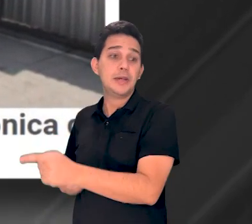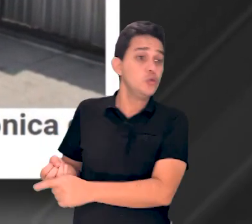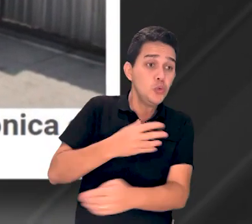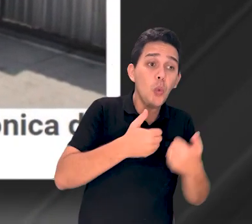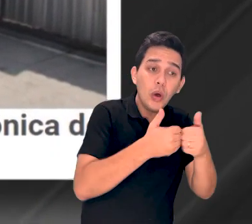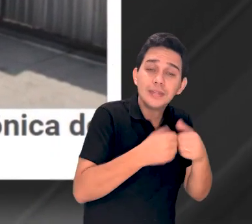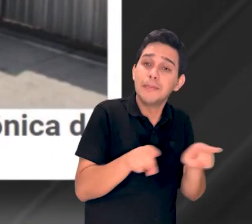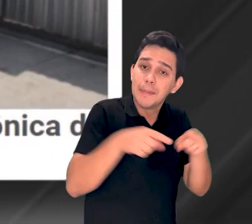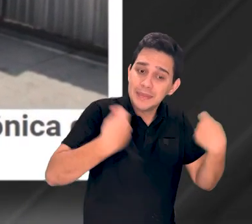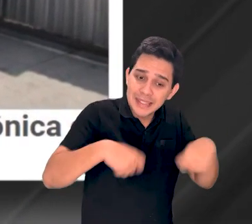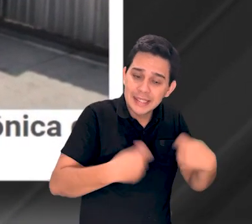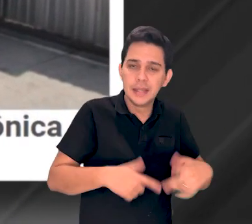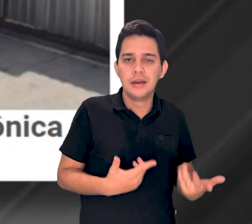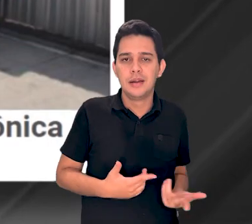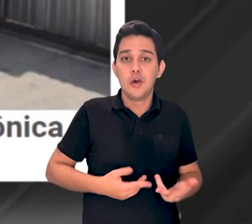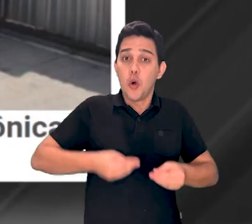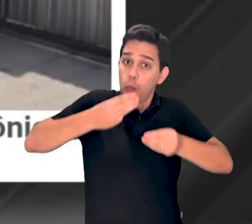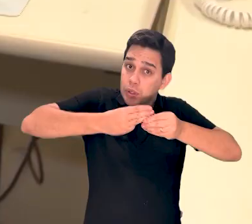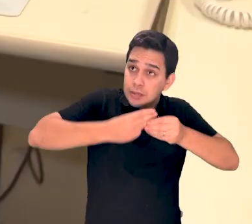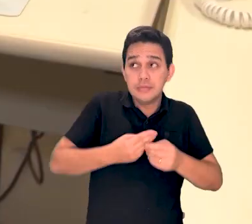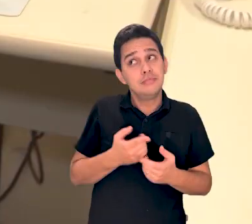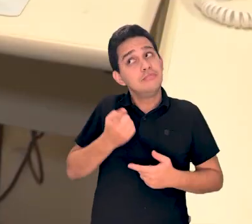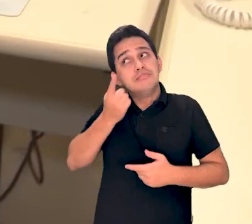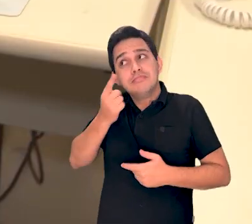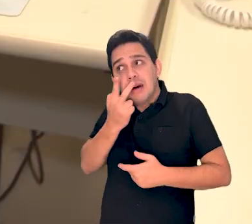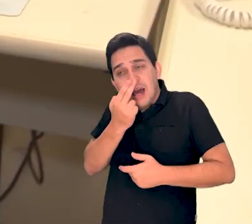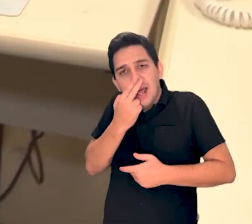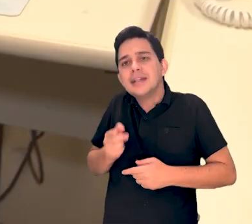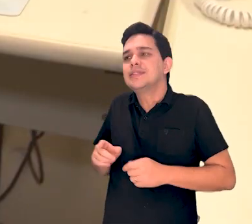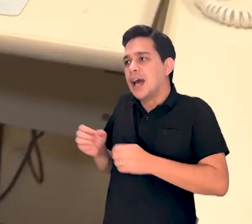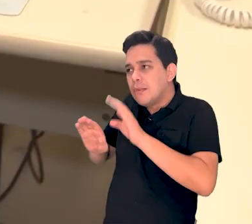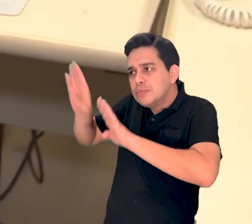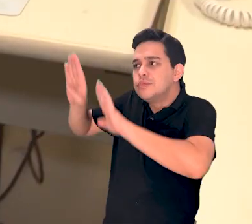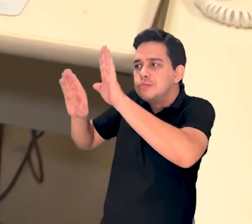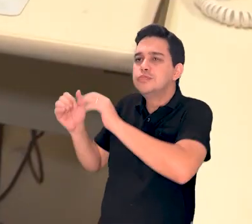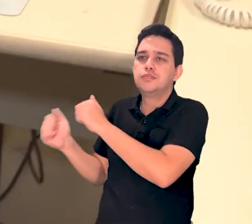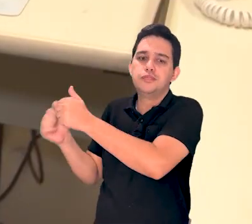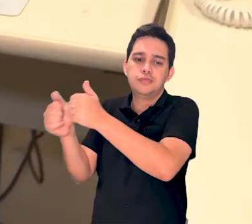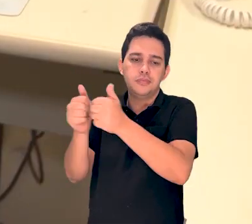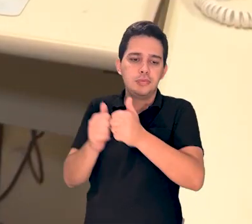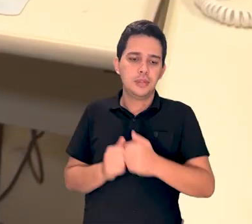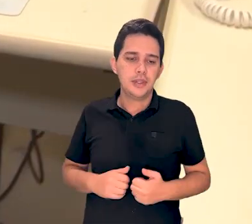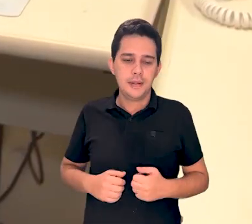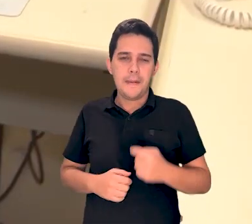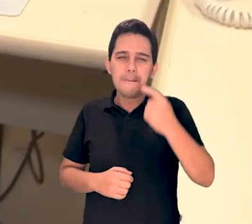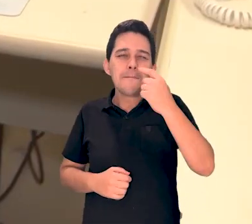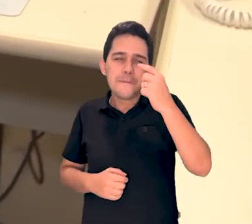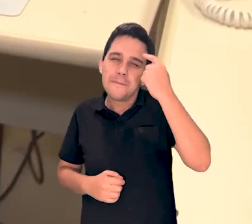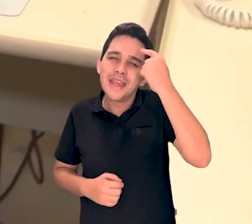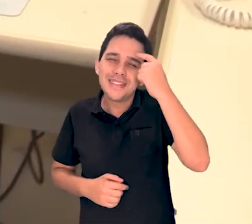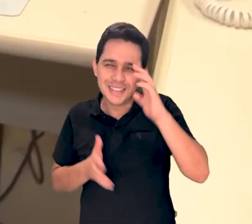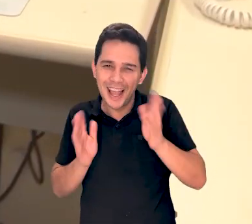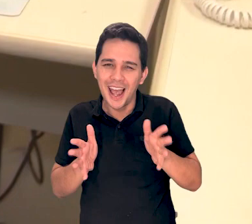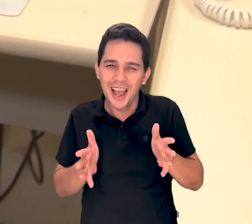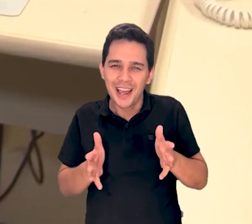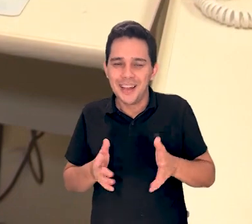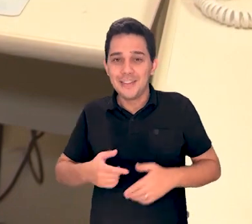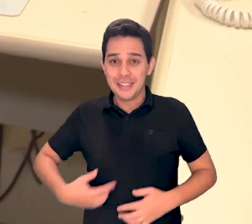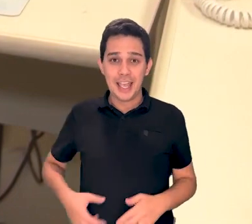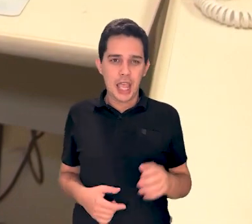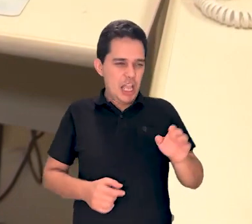parece que o município está caminhando para isso e isso seria muito interessante porque você já imaginou que você chegar no ponto de ônibus